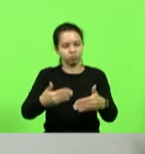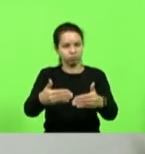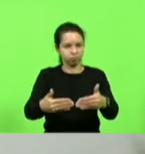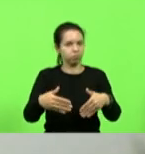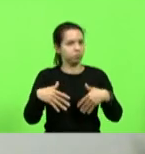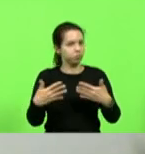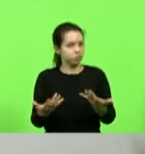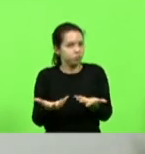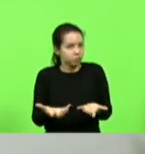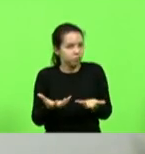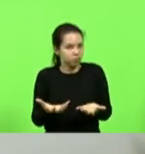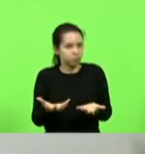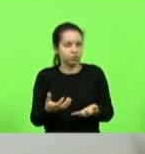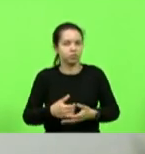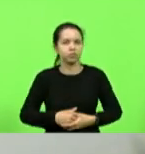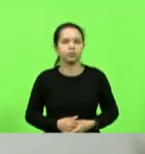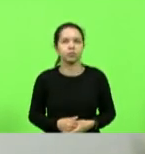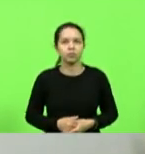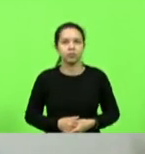aqui,